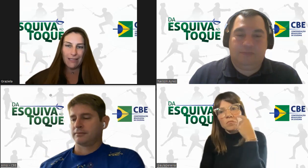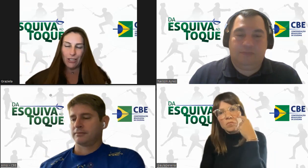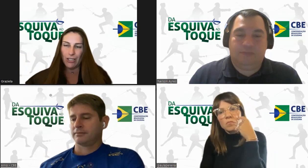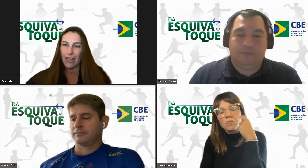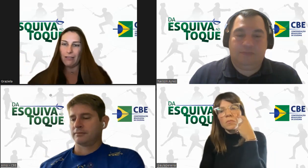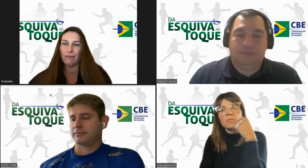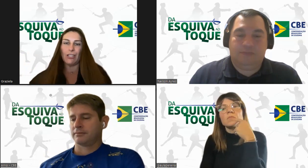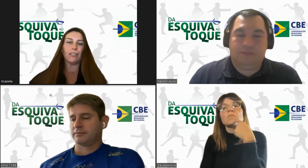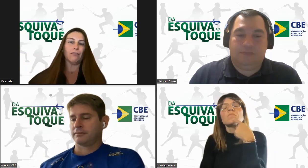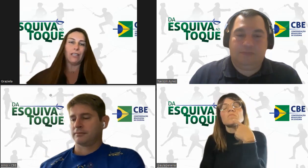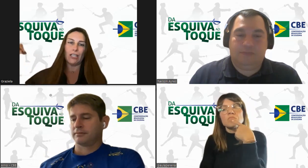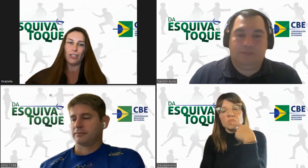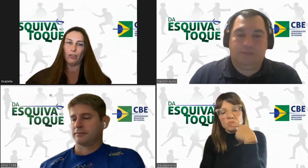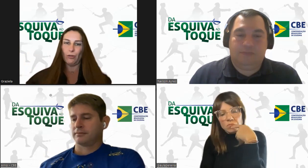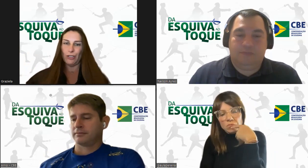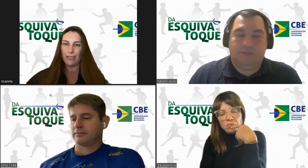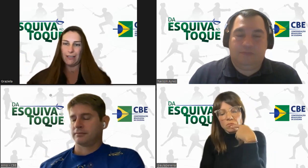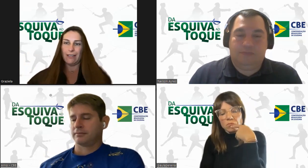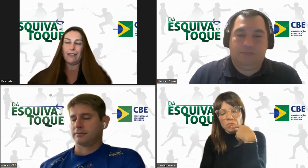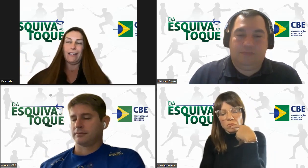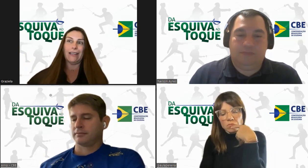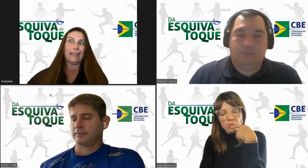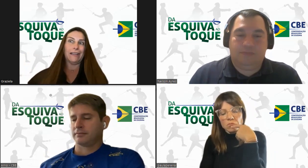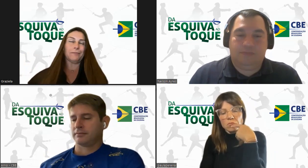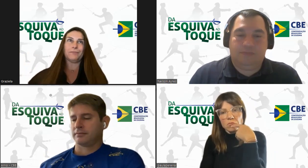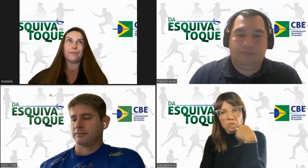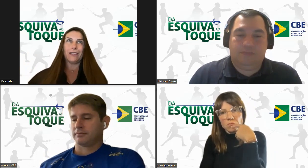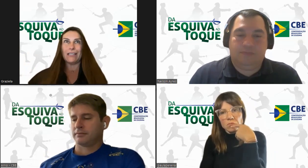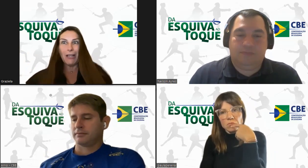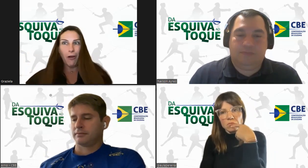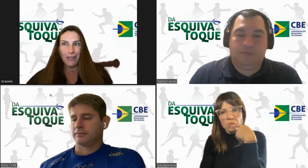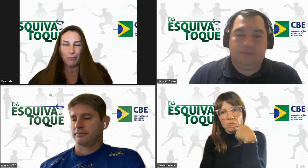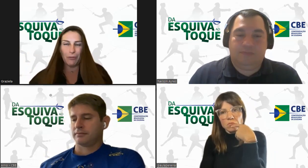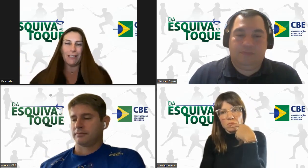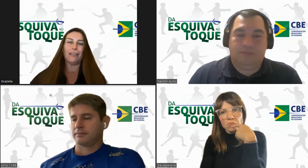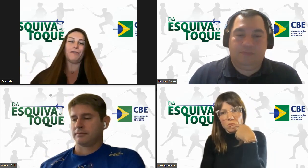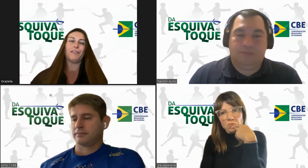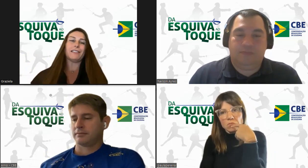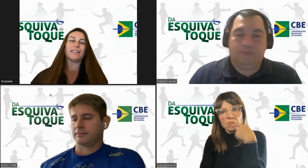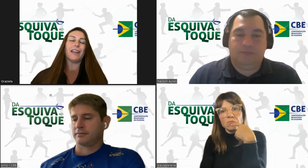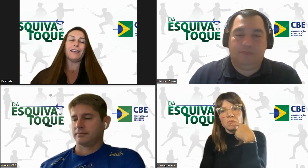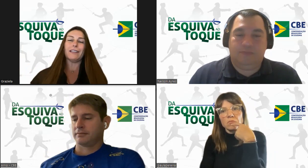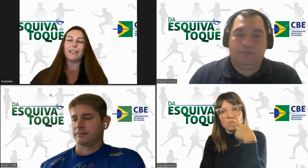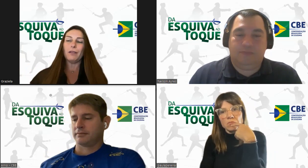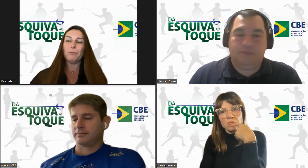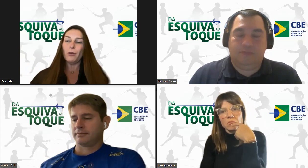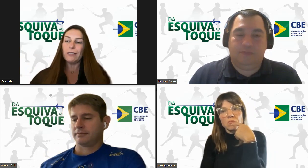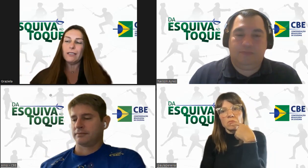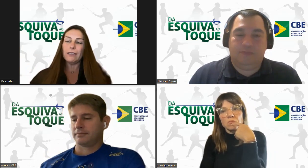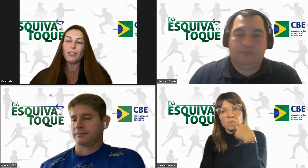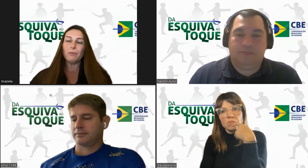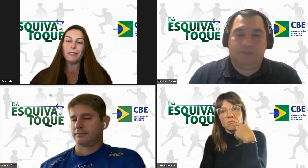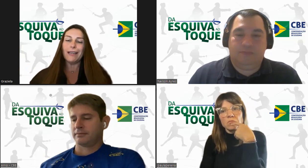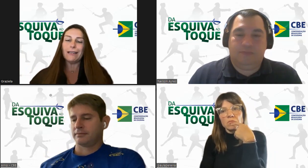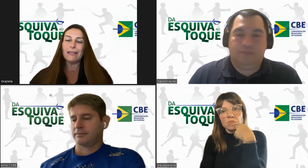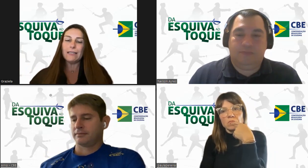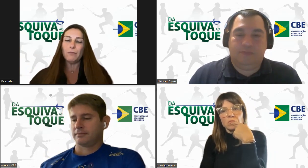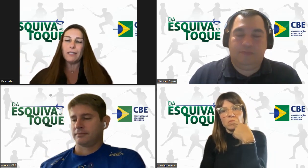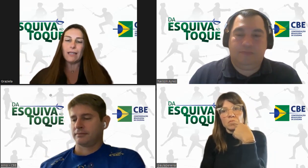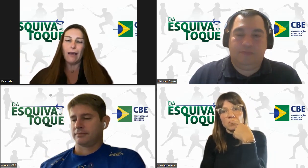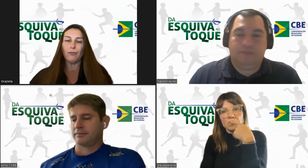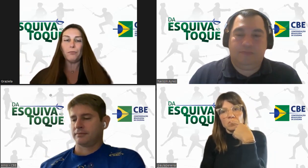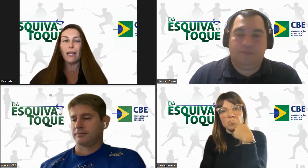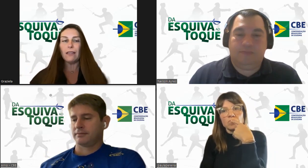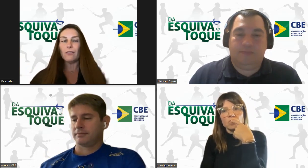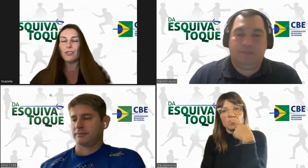que a gente não pense direito que a gente não tem atitudes as melhores possíveis né então importante a gente manter